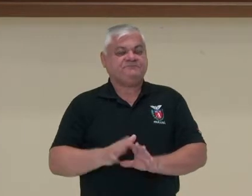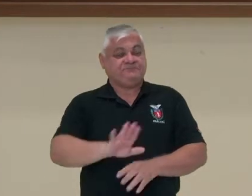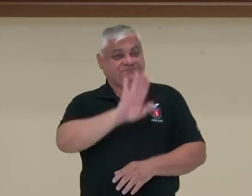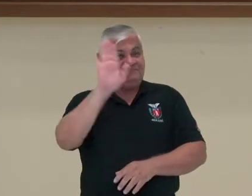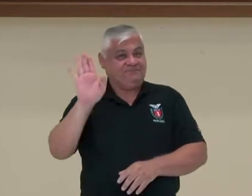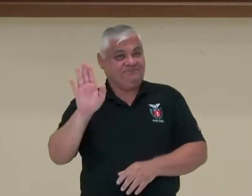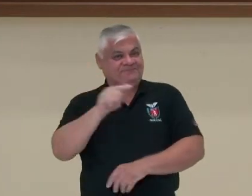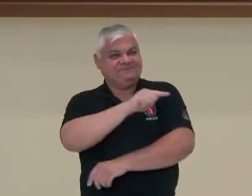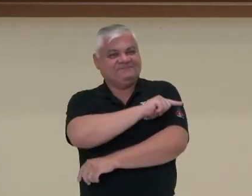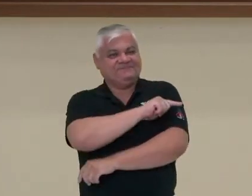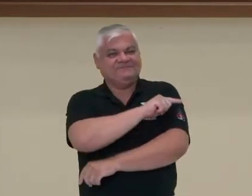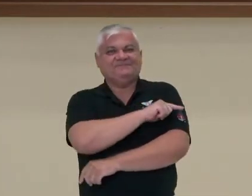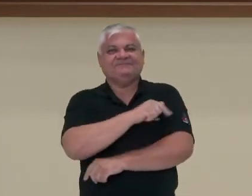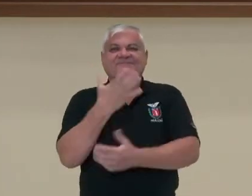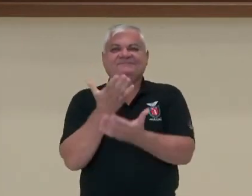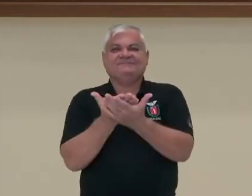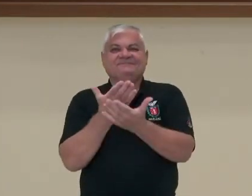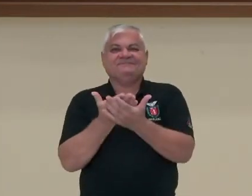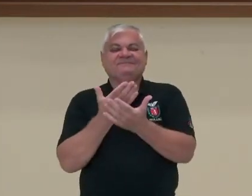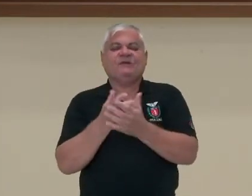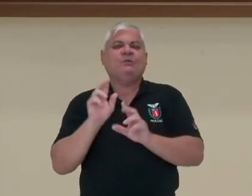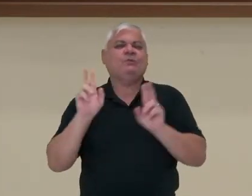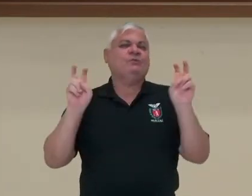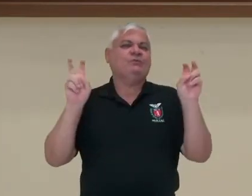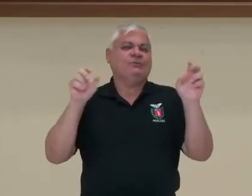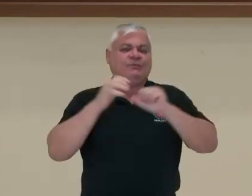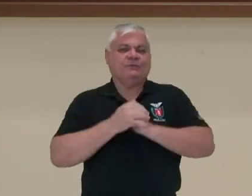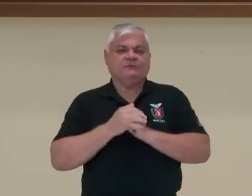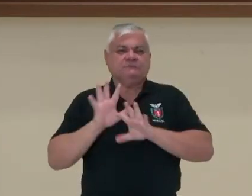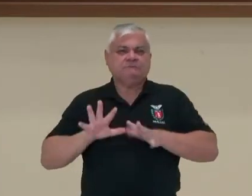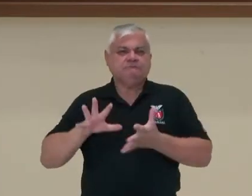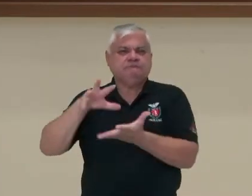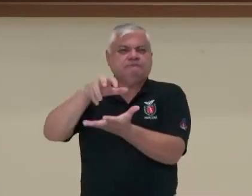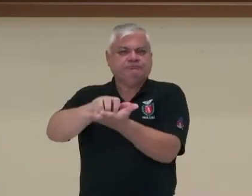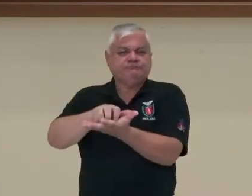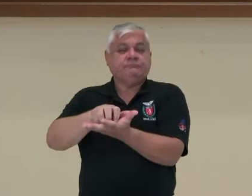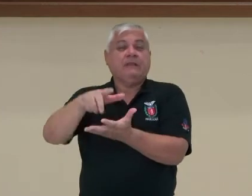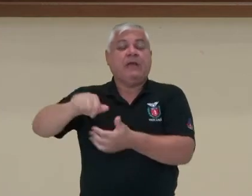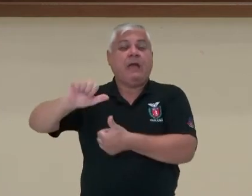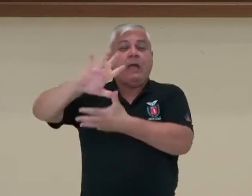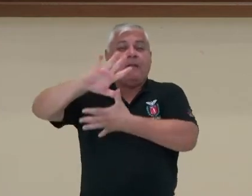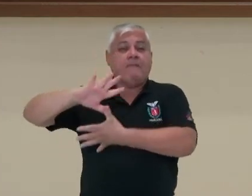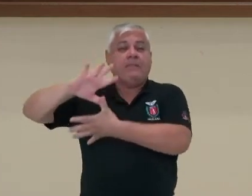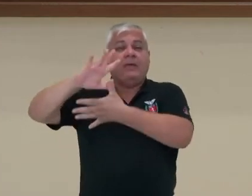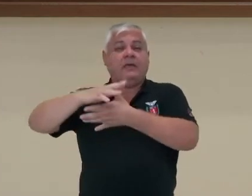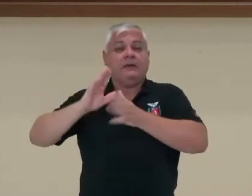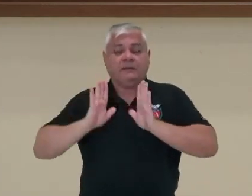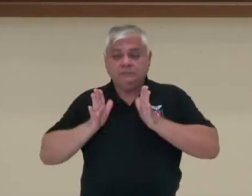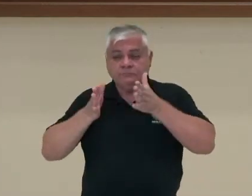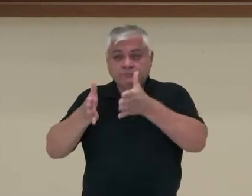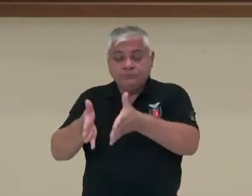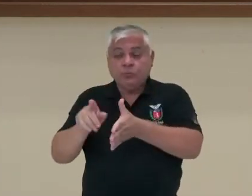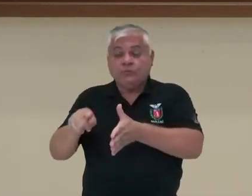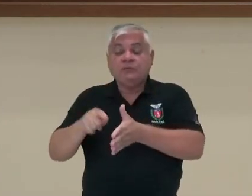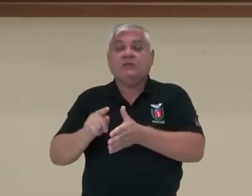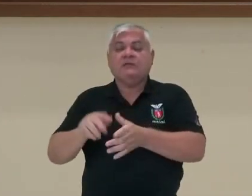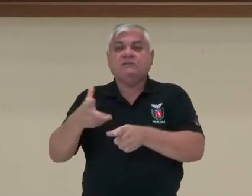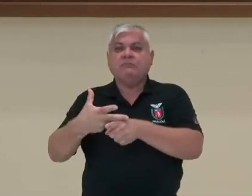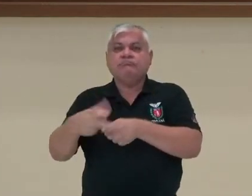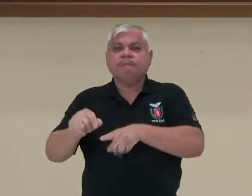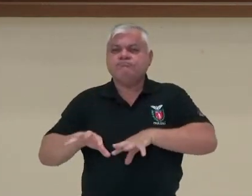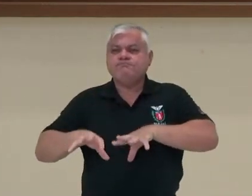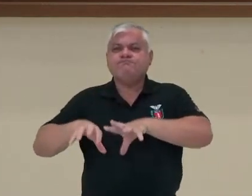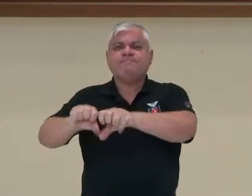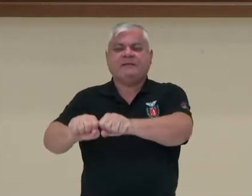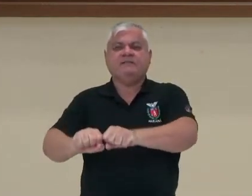Olá, sétimos anos. Nessa aula nós vamos falar sobre a conquista espanhola na América e especificamente sobre a conquista das